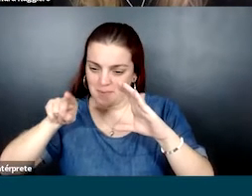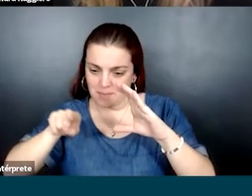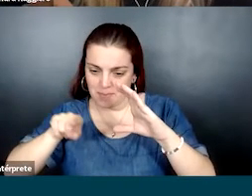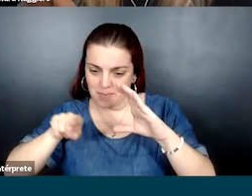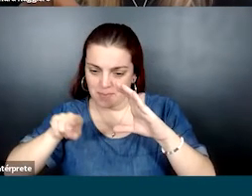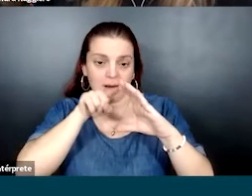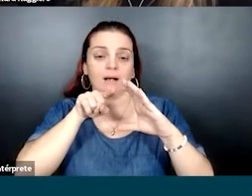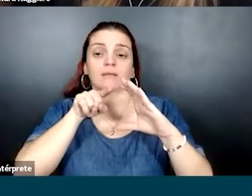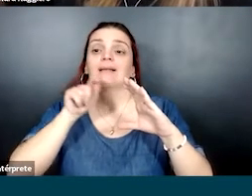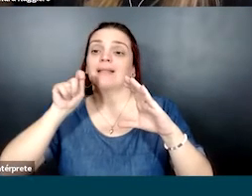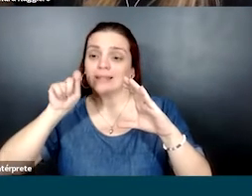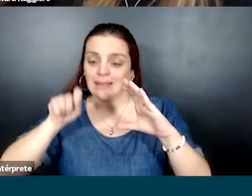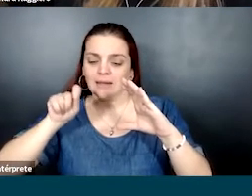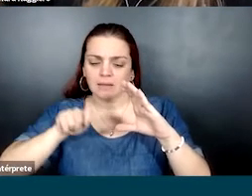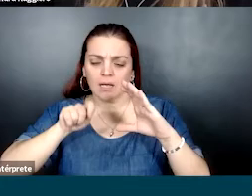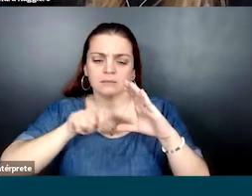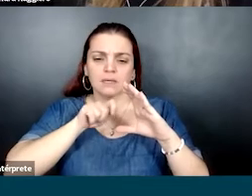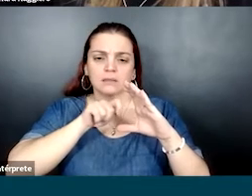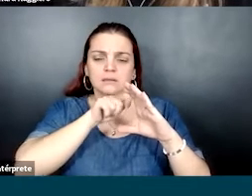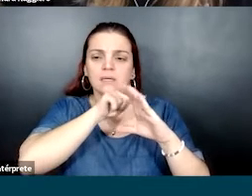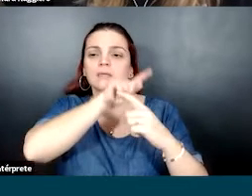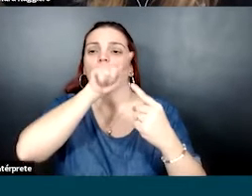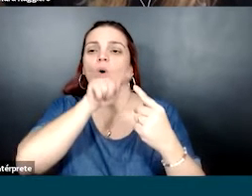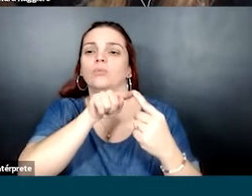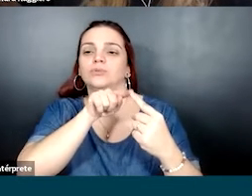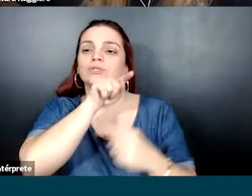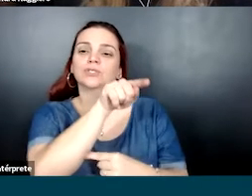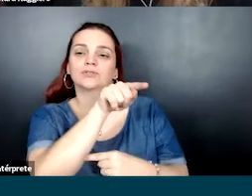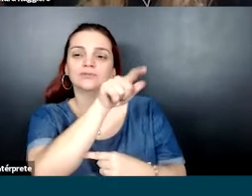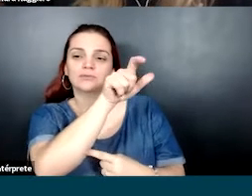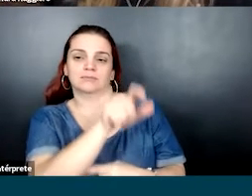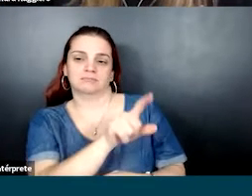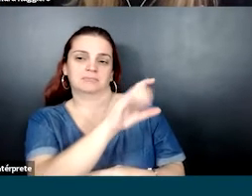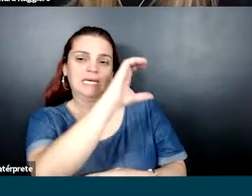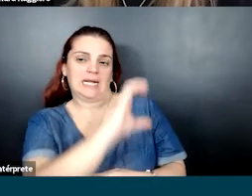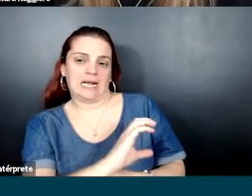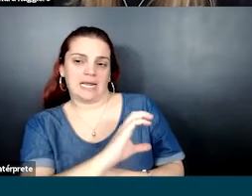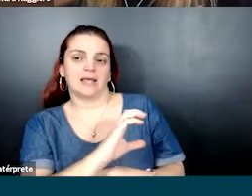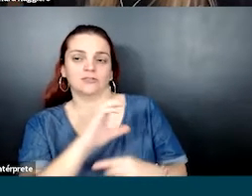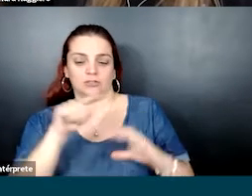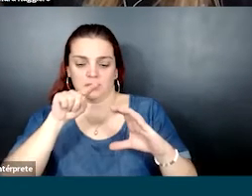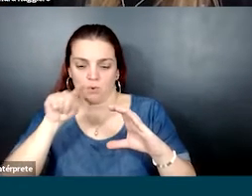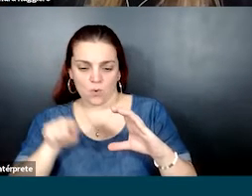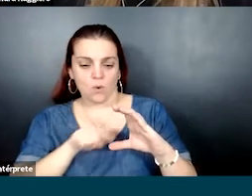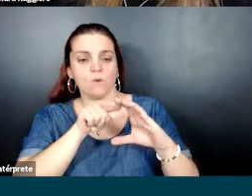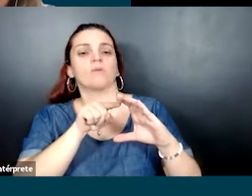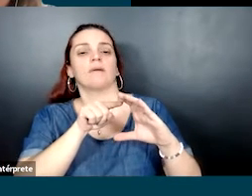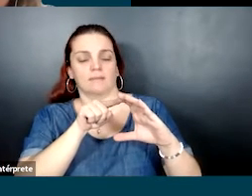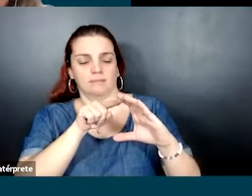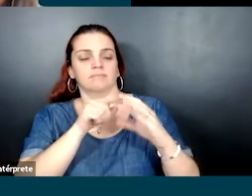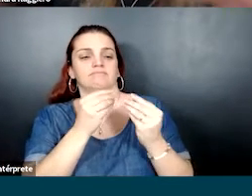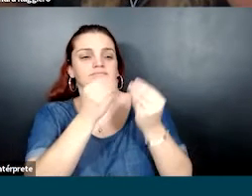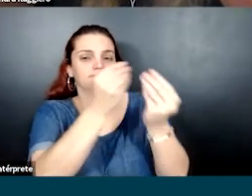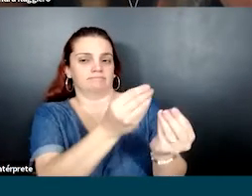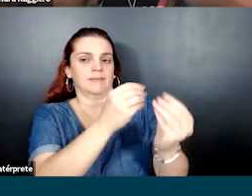está construindo, ele ainda atenda à necessidade do cliente, à necessidade da nossa cliente lá no final do